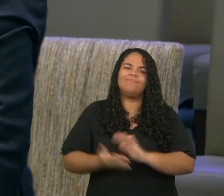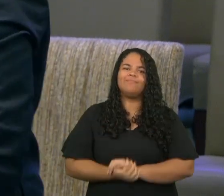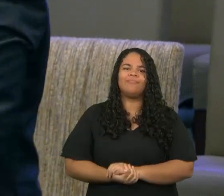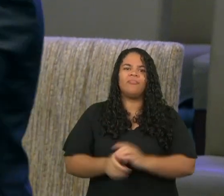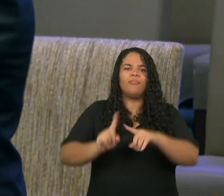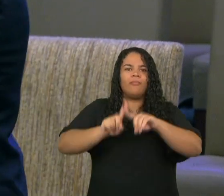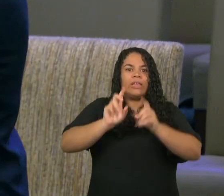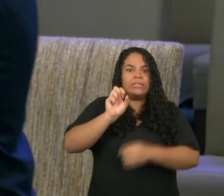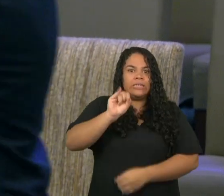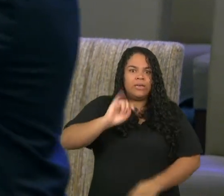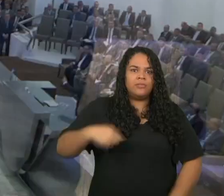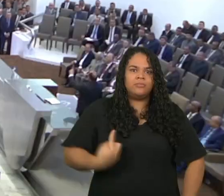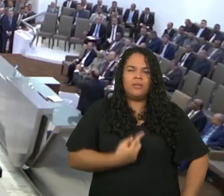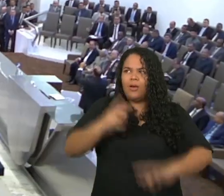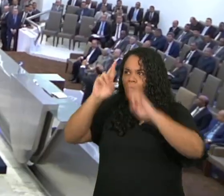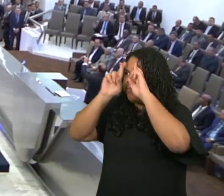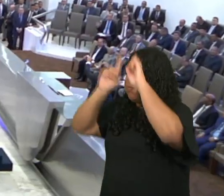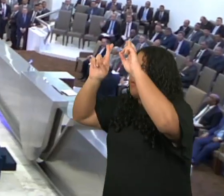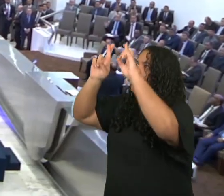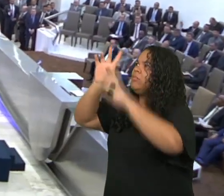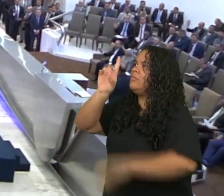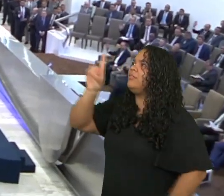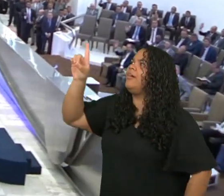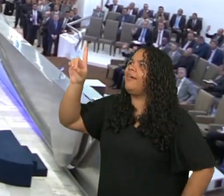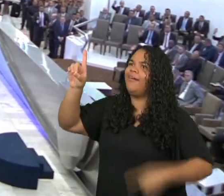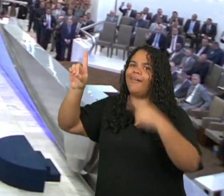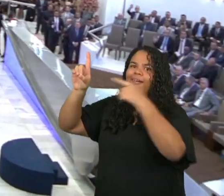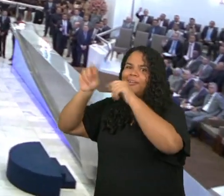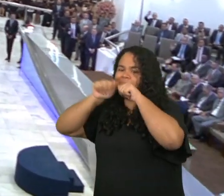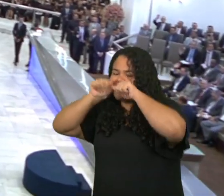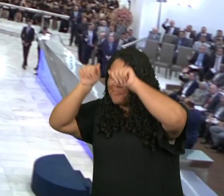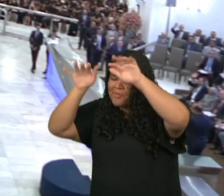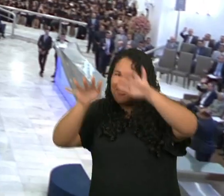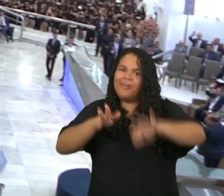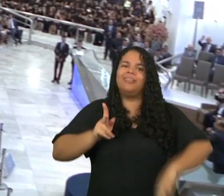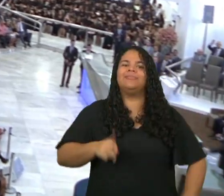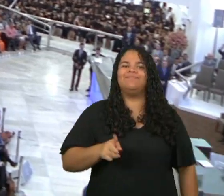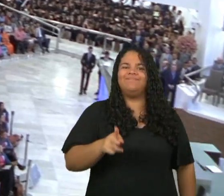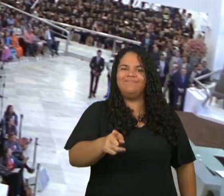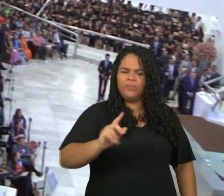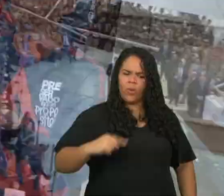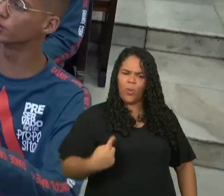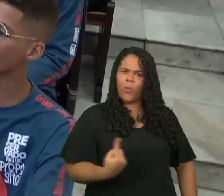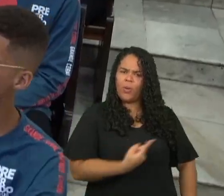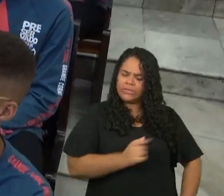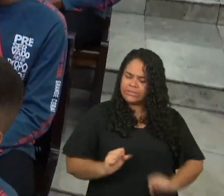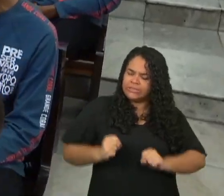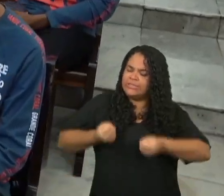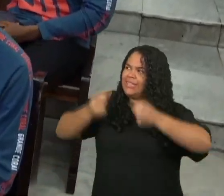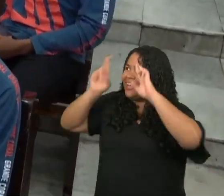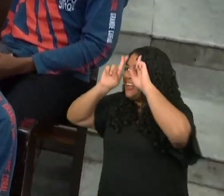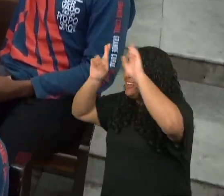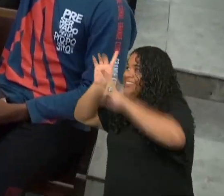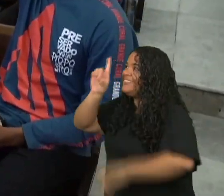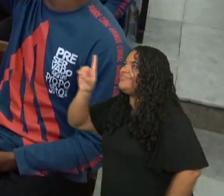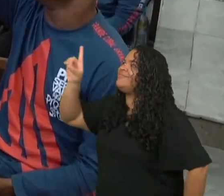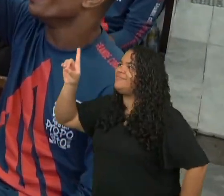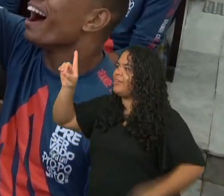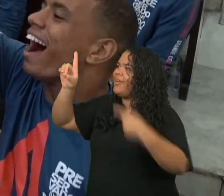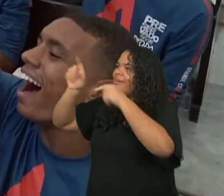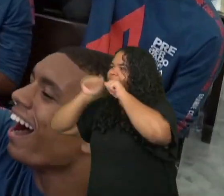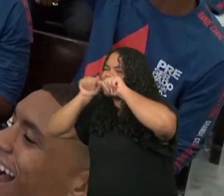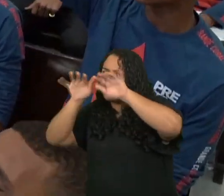Eu vou dizer de novo: eu honro os que me honram. Eu honro os que me honram. Tem músico aí que honra a